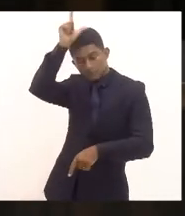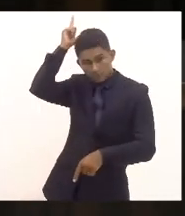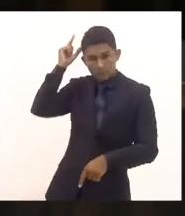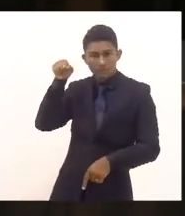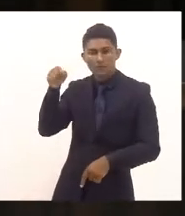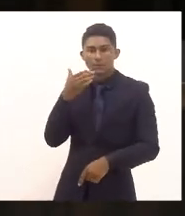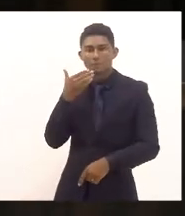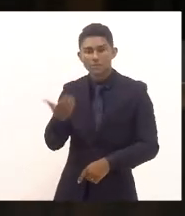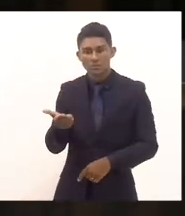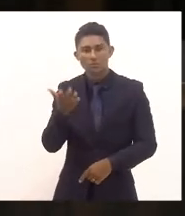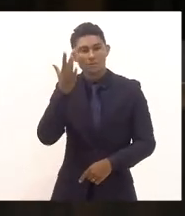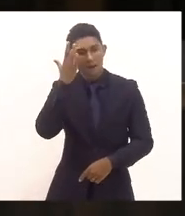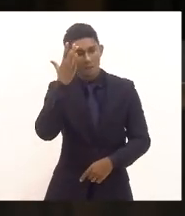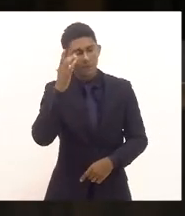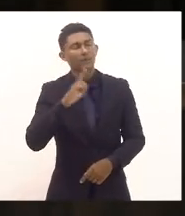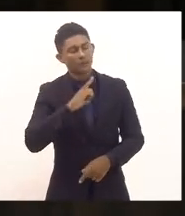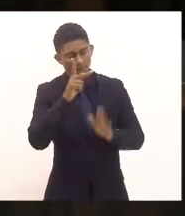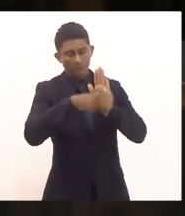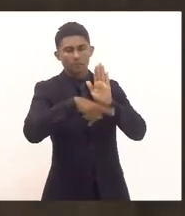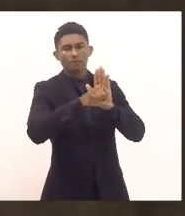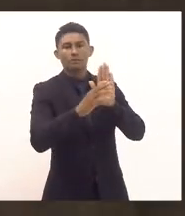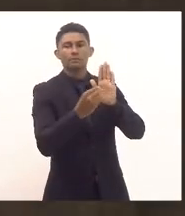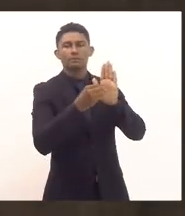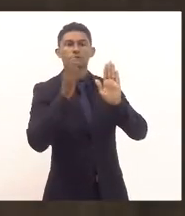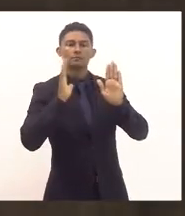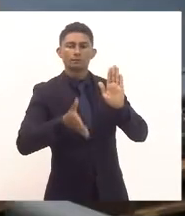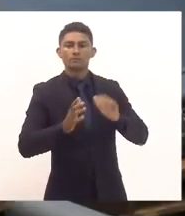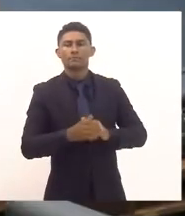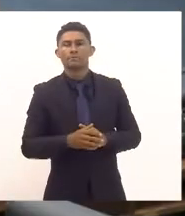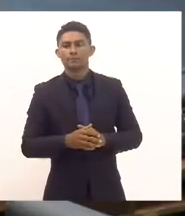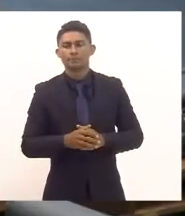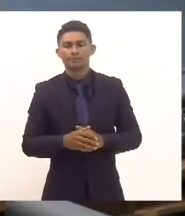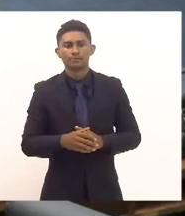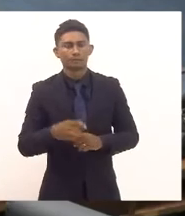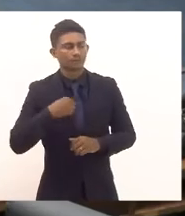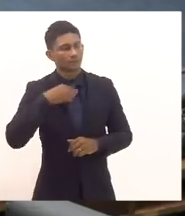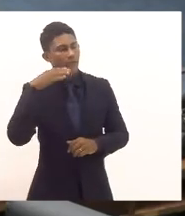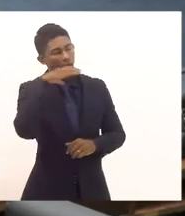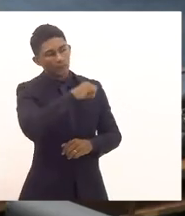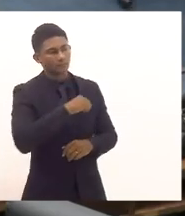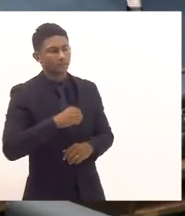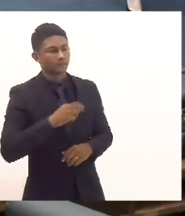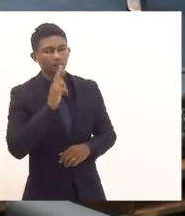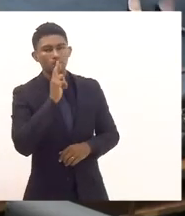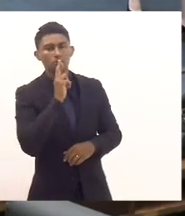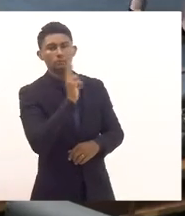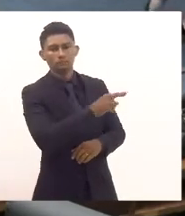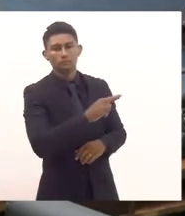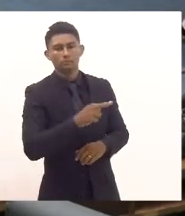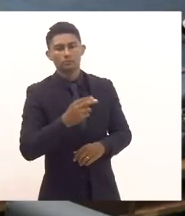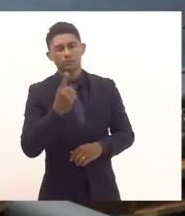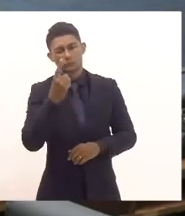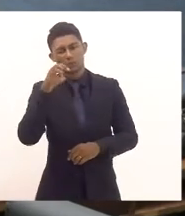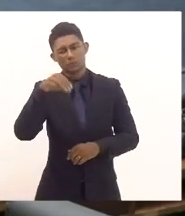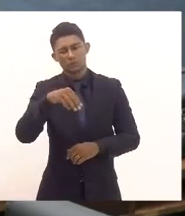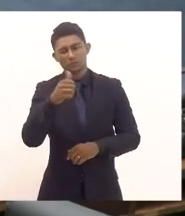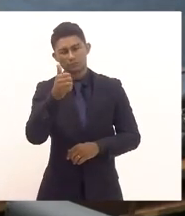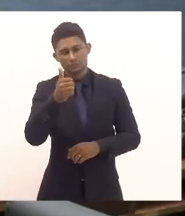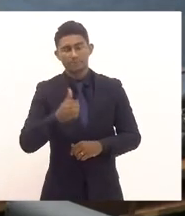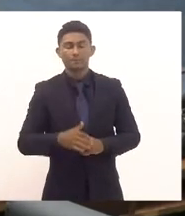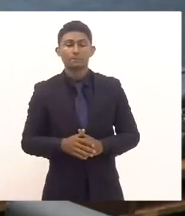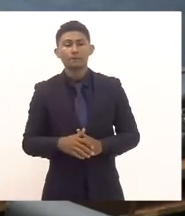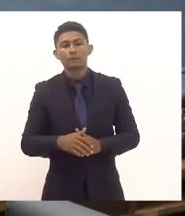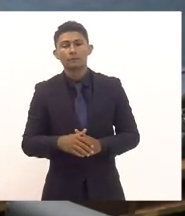no amanhã é só saber sempre muita só um minuto para responder sim é bom